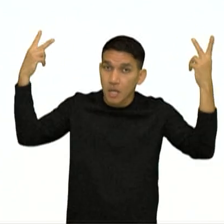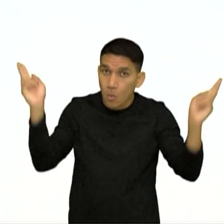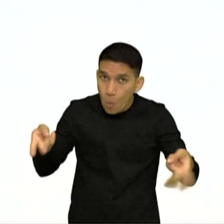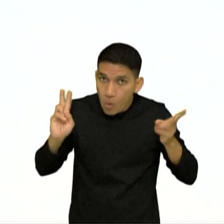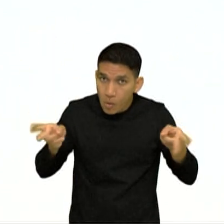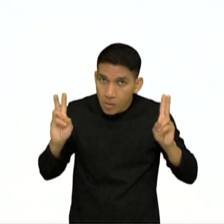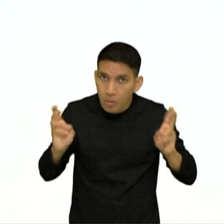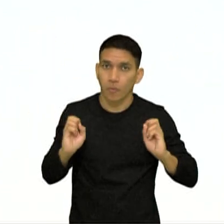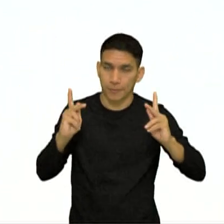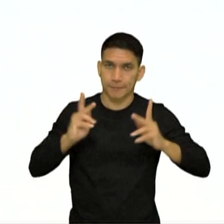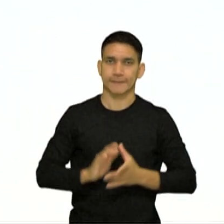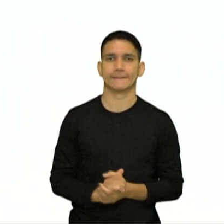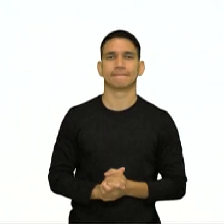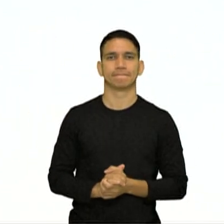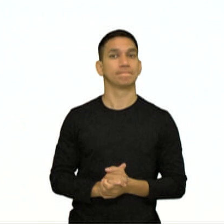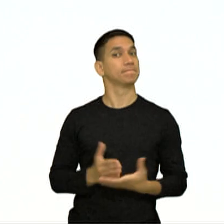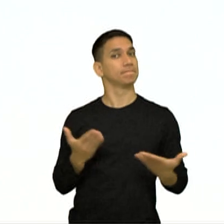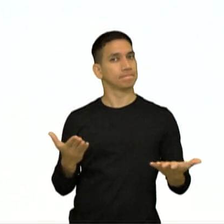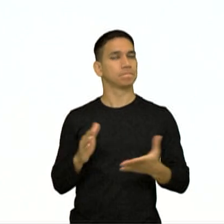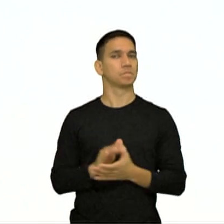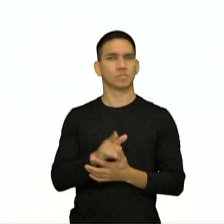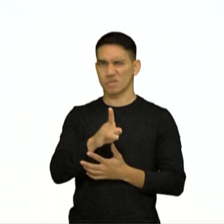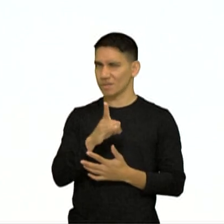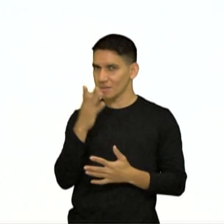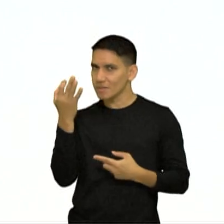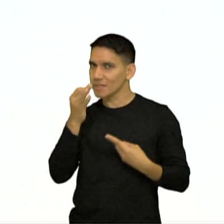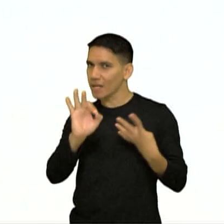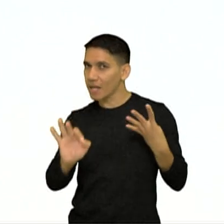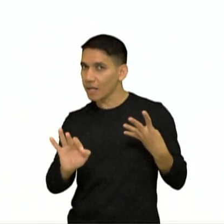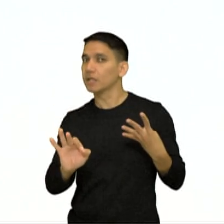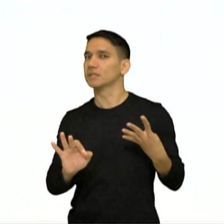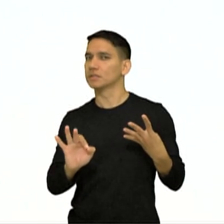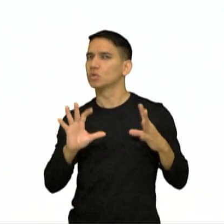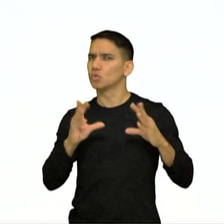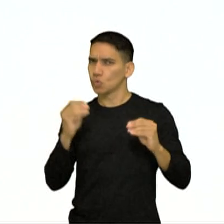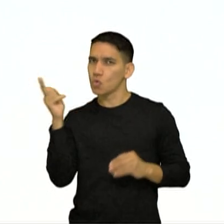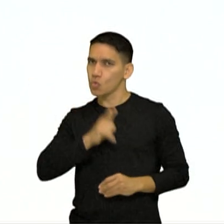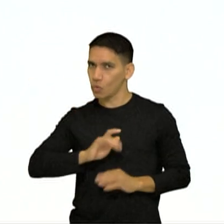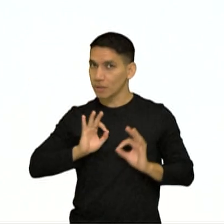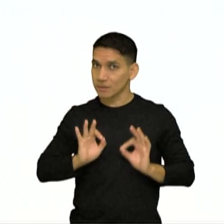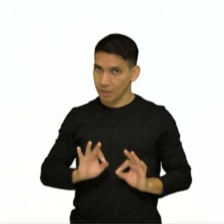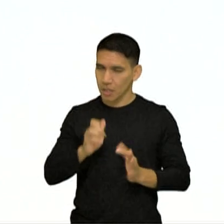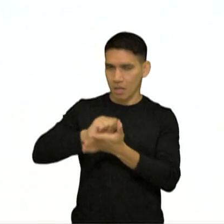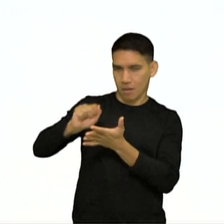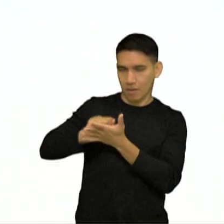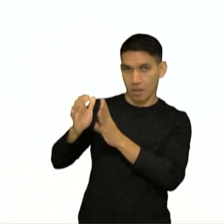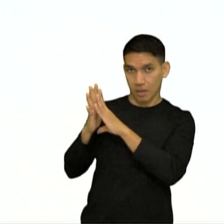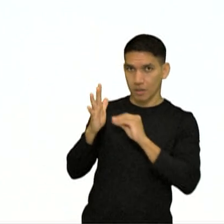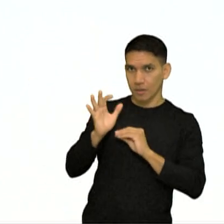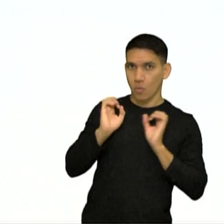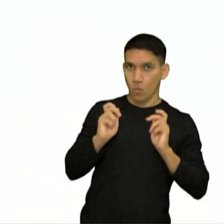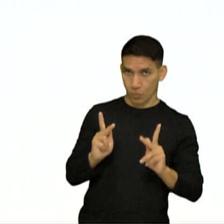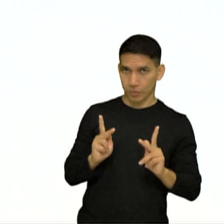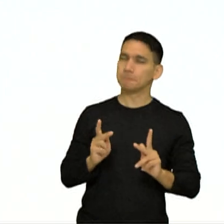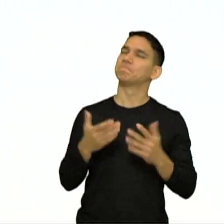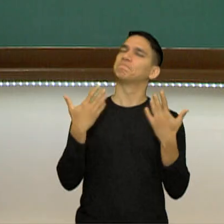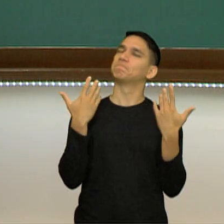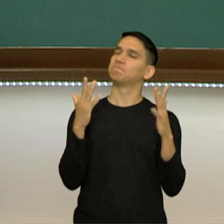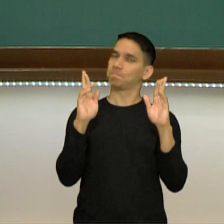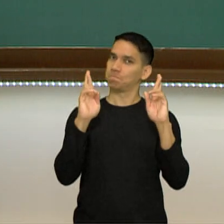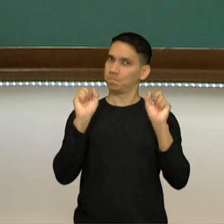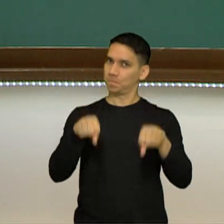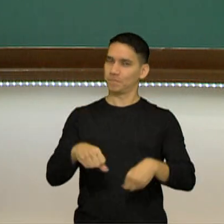os dois certinho. Letra D. Menos 0,9 ax. Quem que são os semelhantes? Todo mundo que tem ax. No caso, menos 1/2